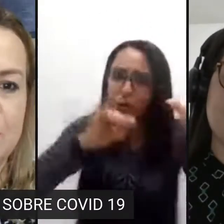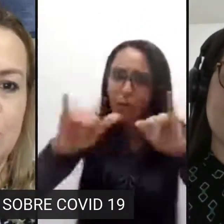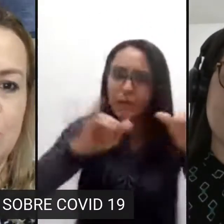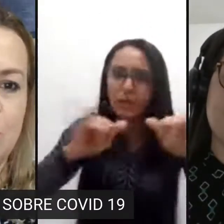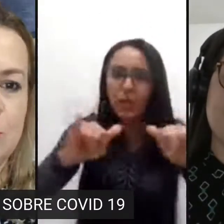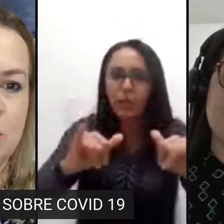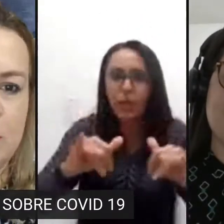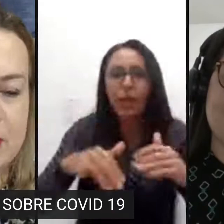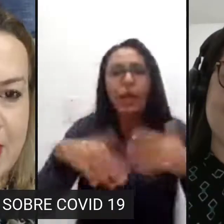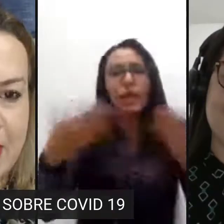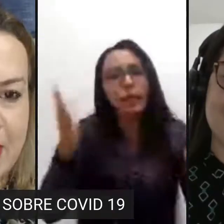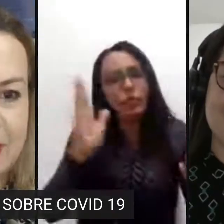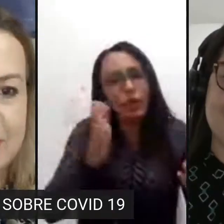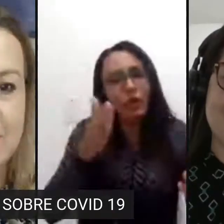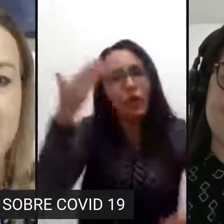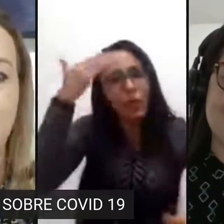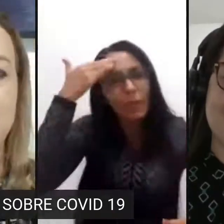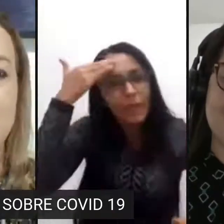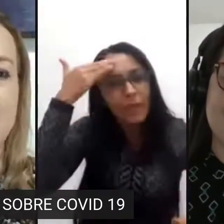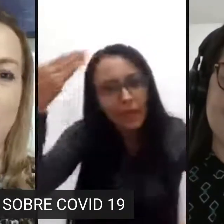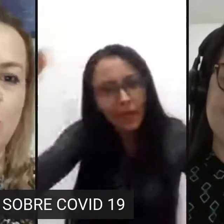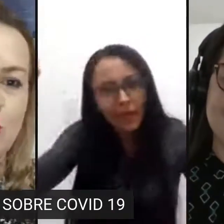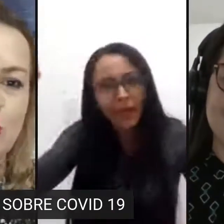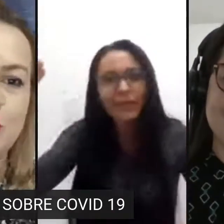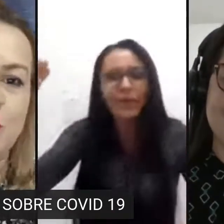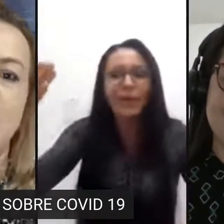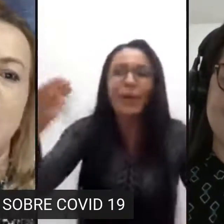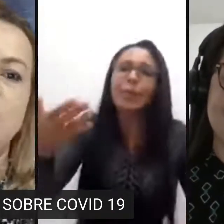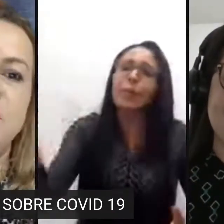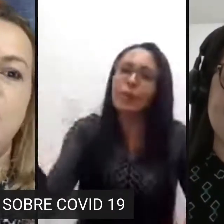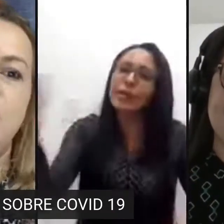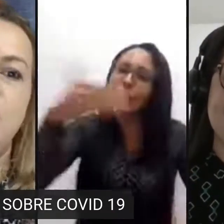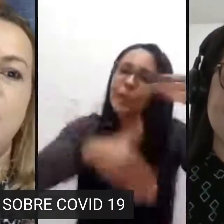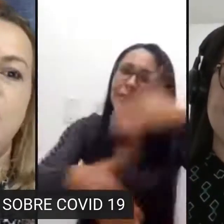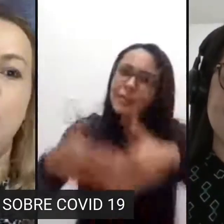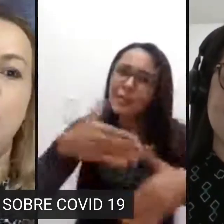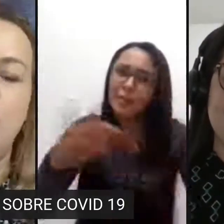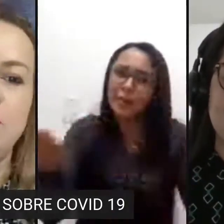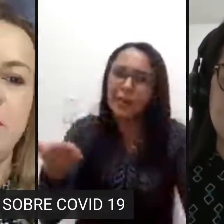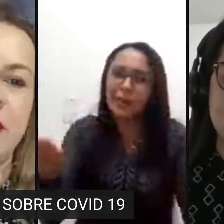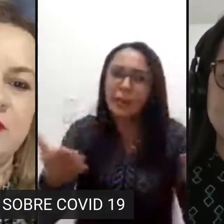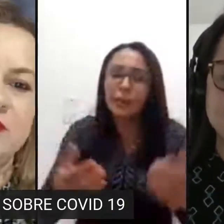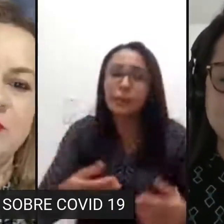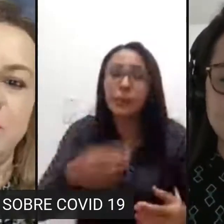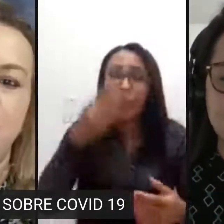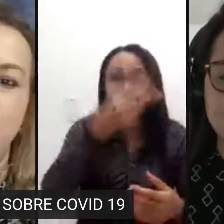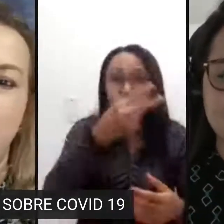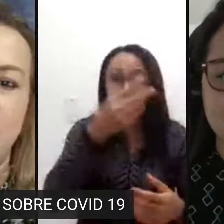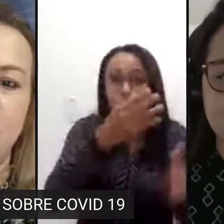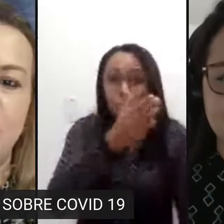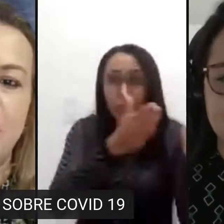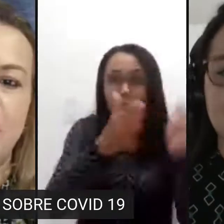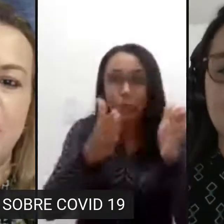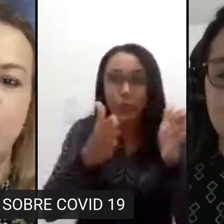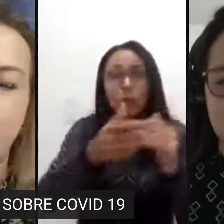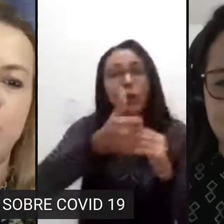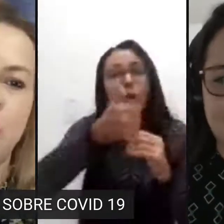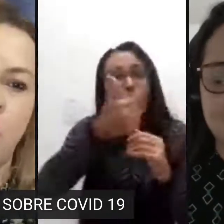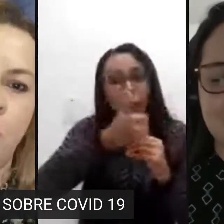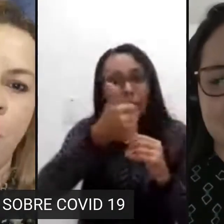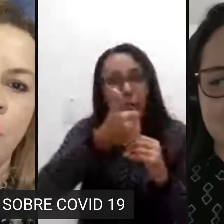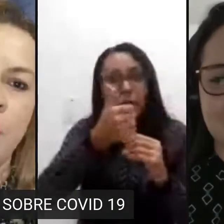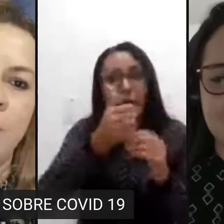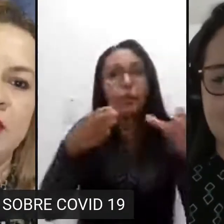obrigada pela sua disponibilidade, por estar aqui conosco, né? É o segundo momento, Clarissa fez um primeiro momento aí para um